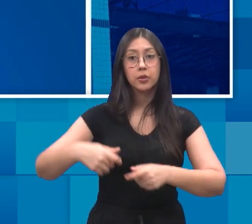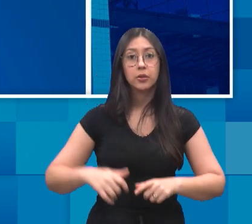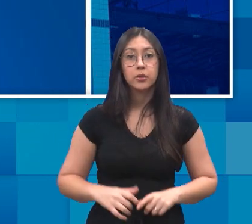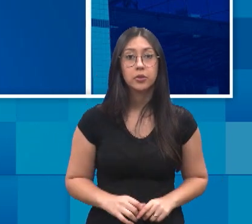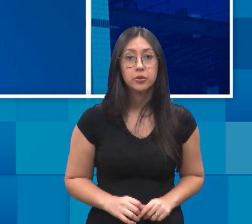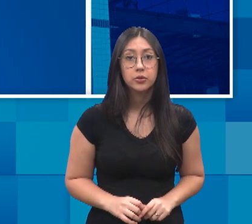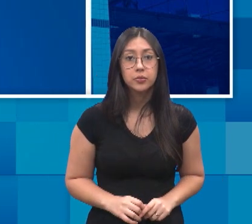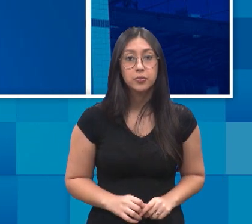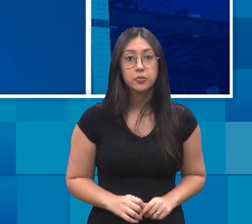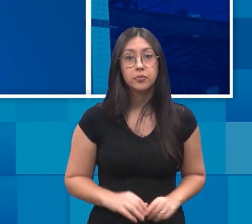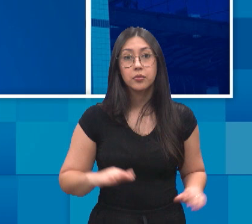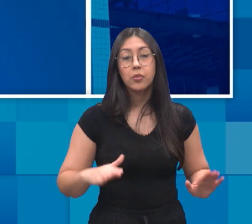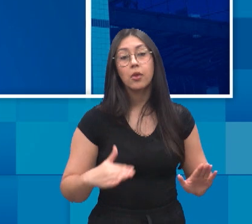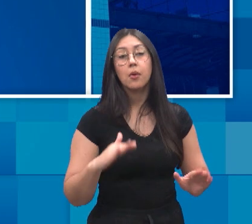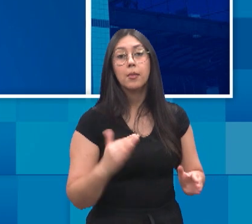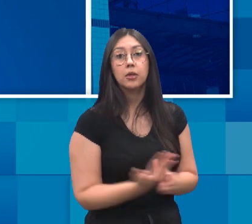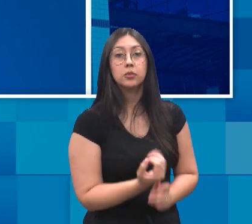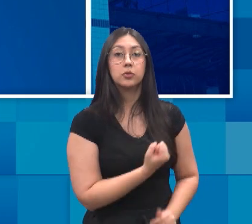Processo número